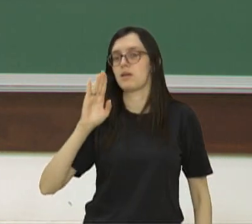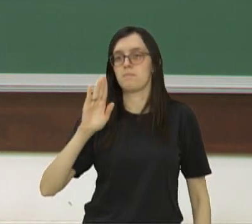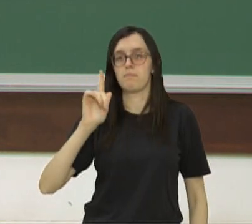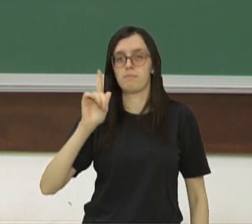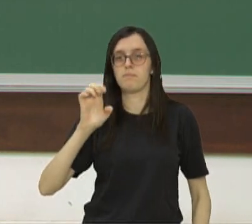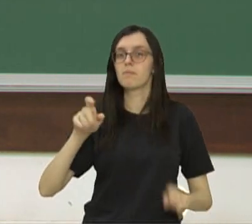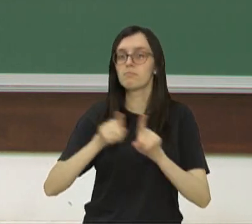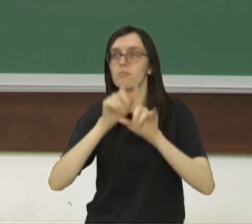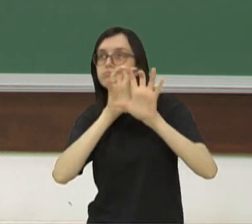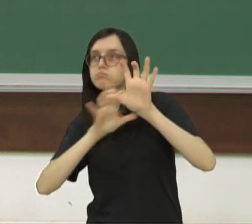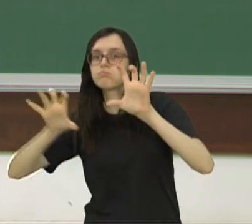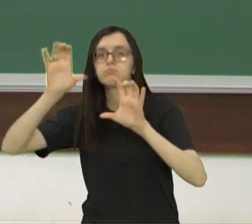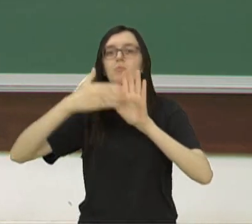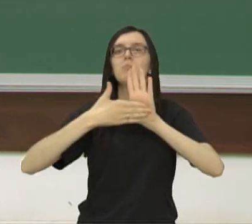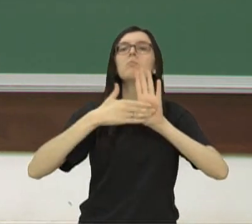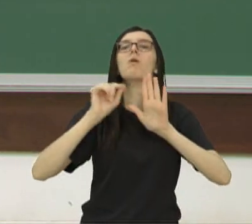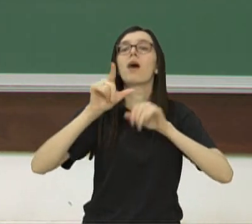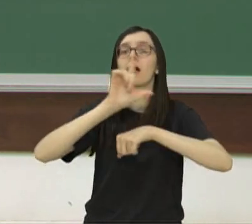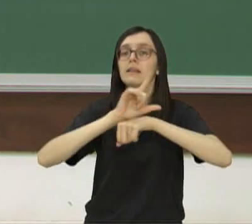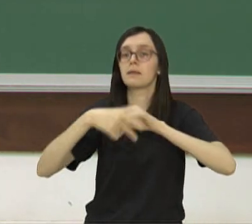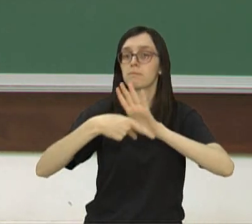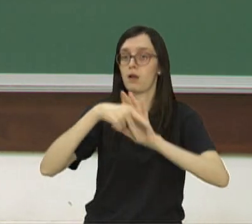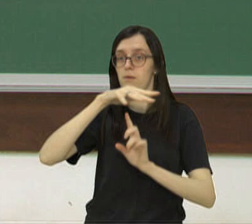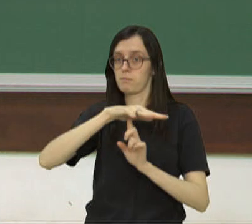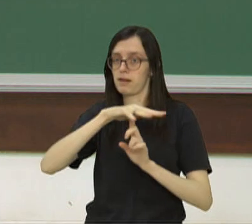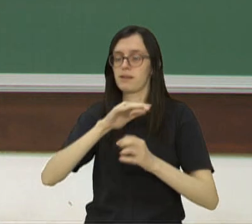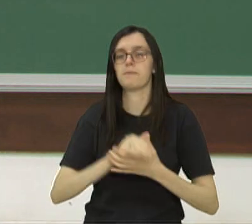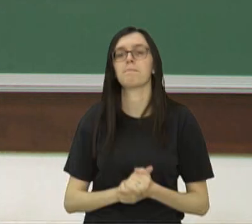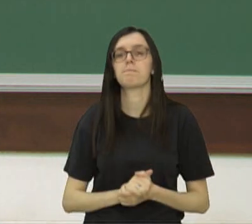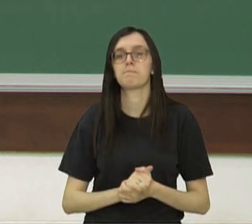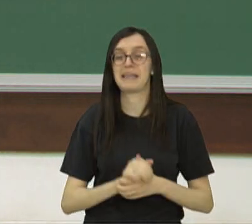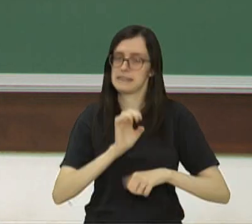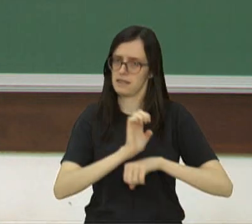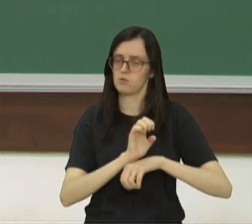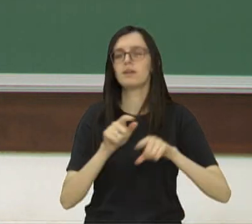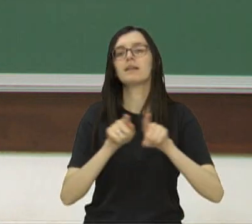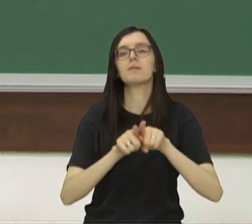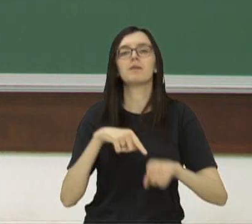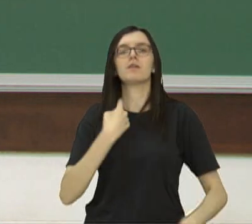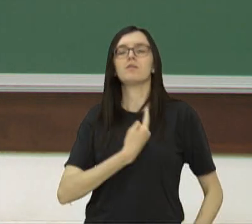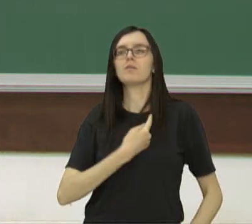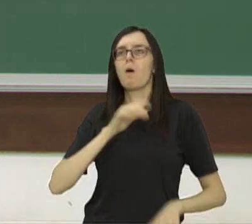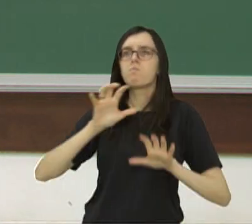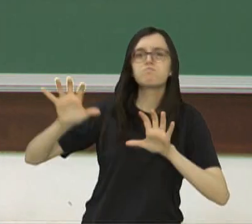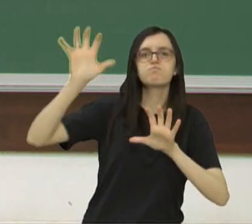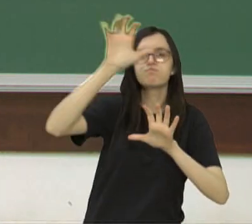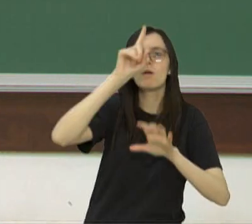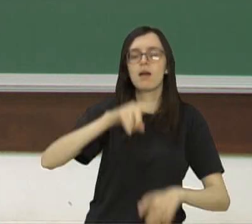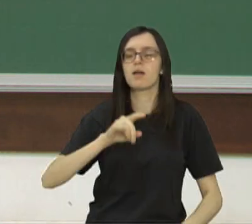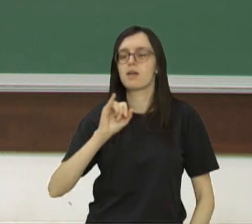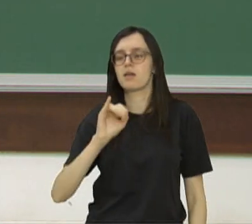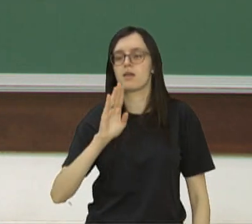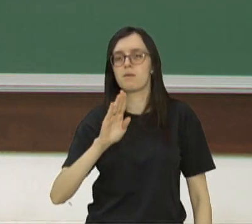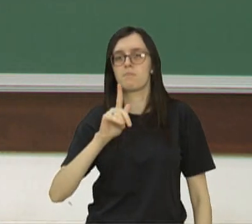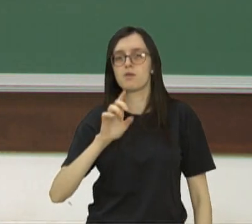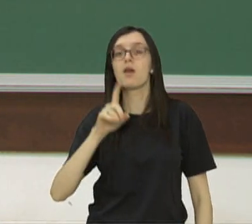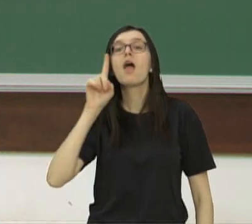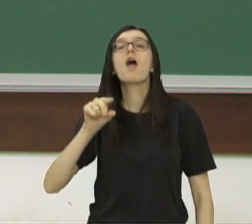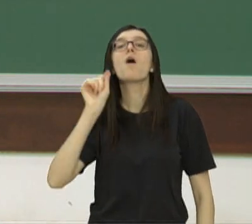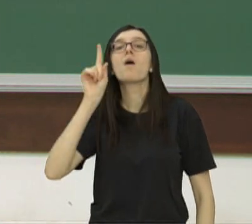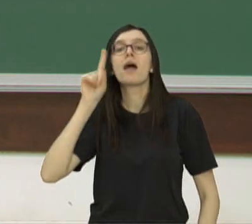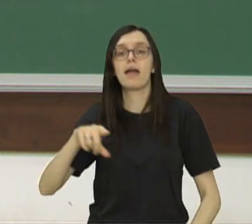da regionalização proposta pela lei estadual. E aí nós vimos também a regionalização proposta pelo IBGE de